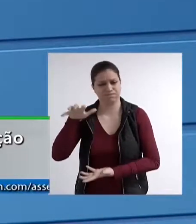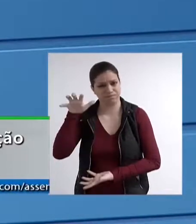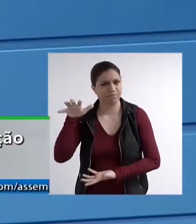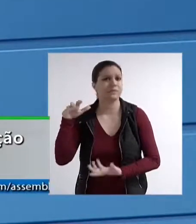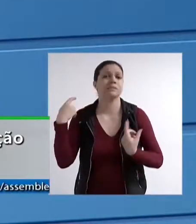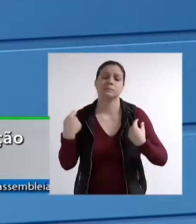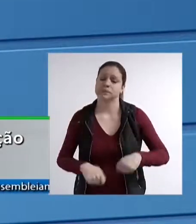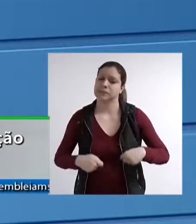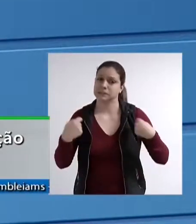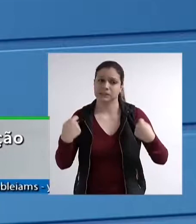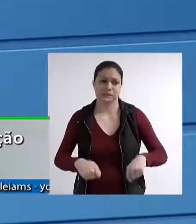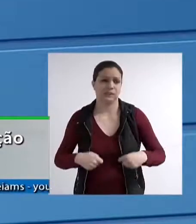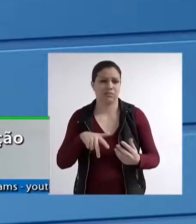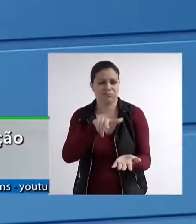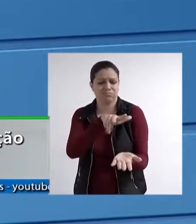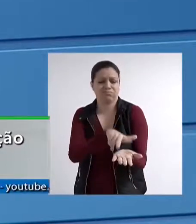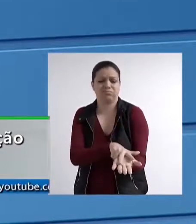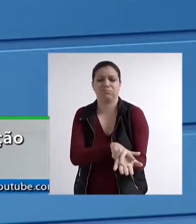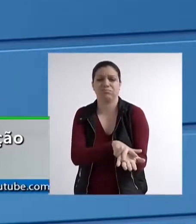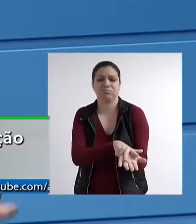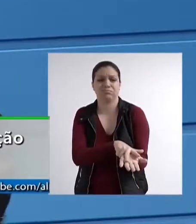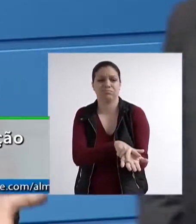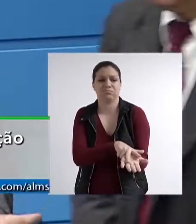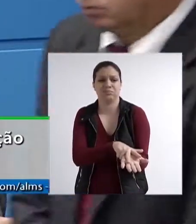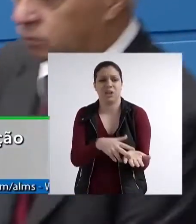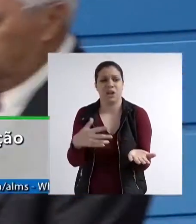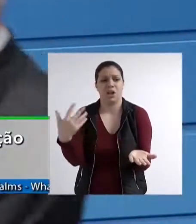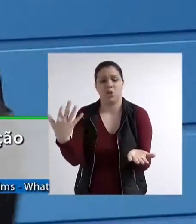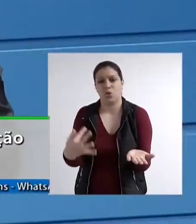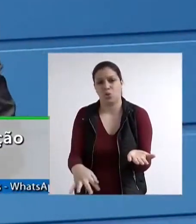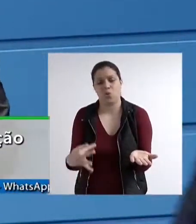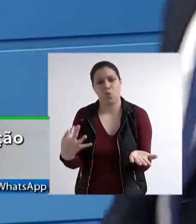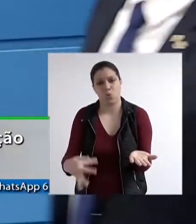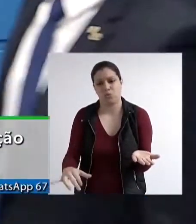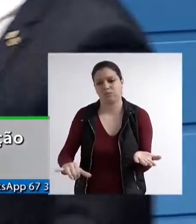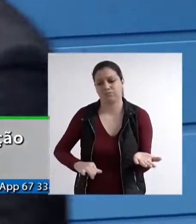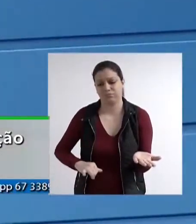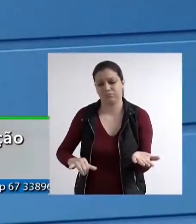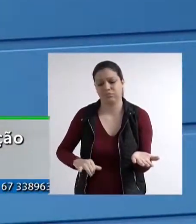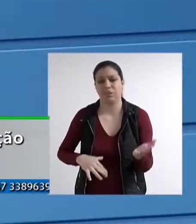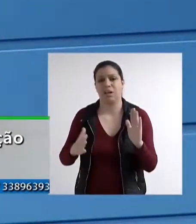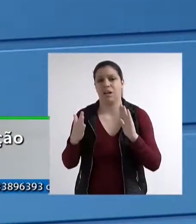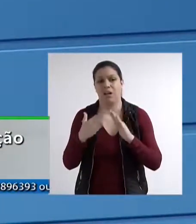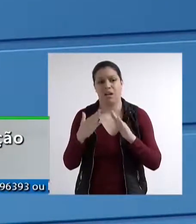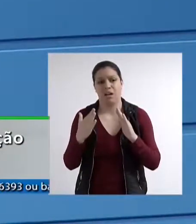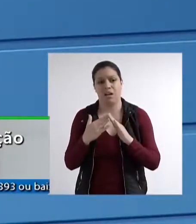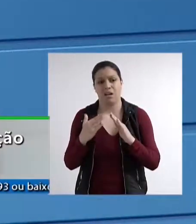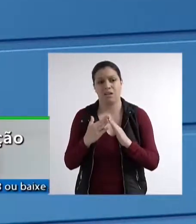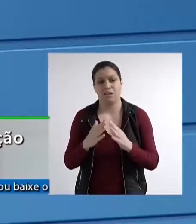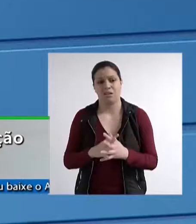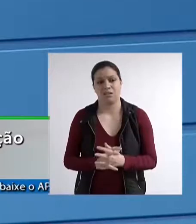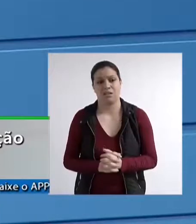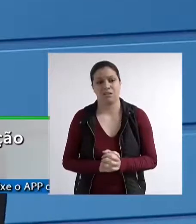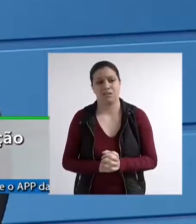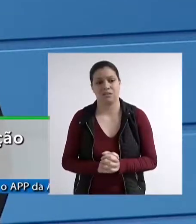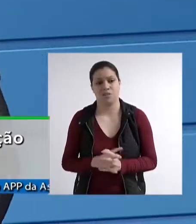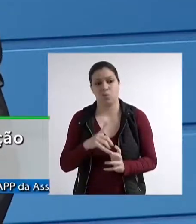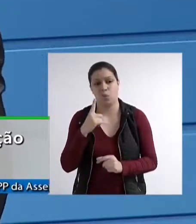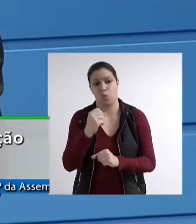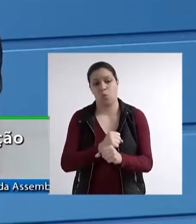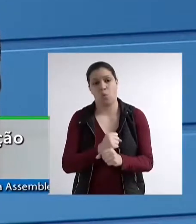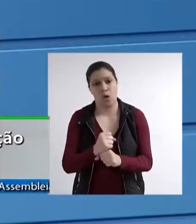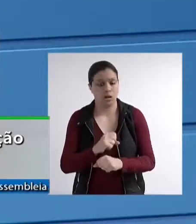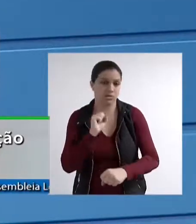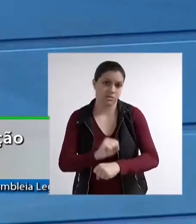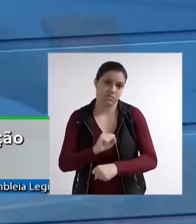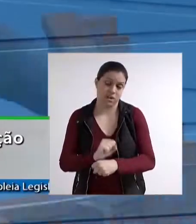anos, em cima de um leito em casa, como é o caso da dona Francisca, lá do Aerorancho, 1 ano e 2 meses. E